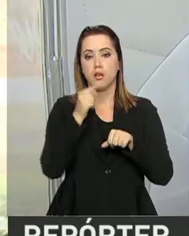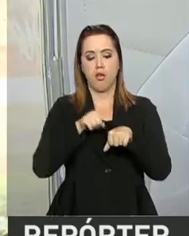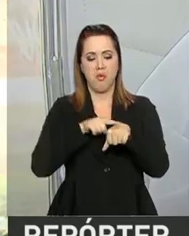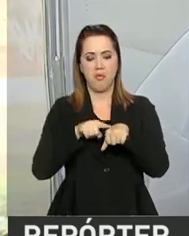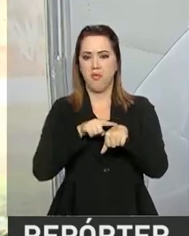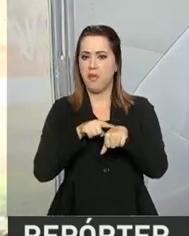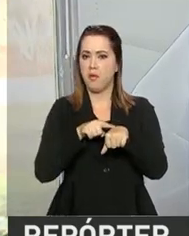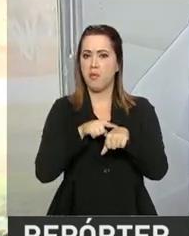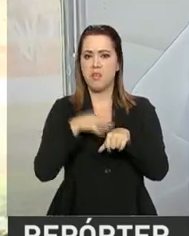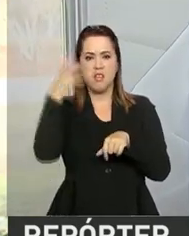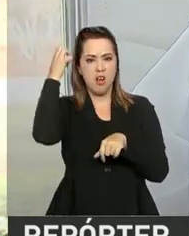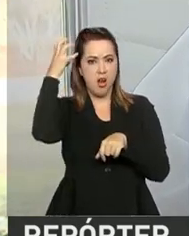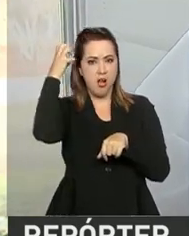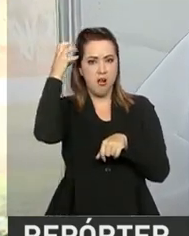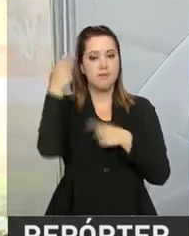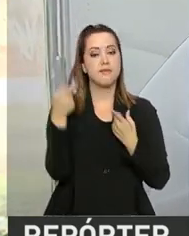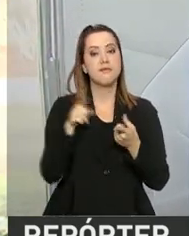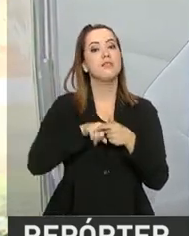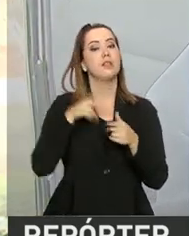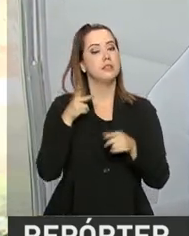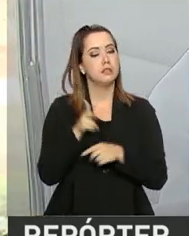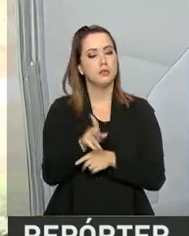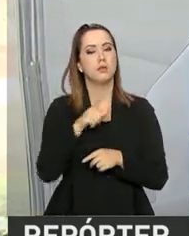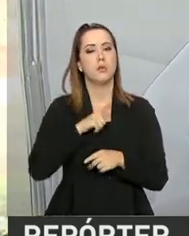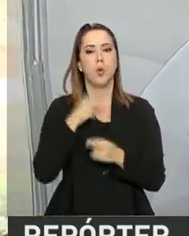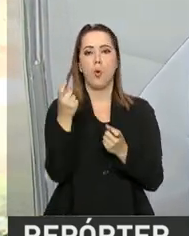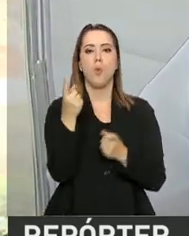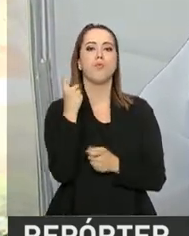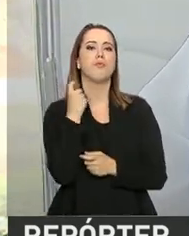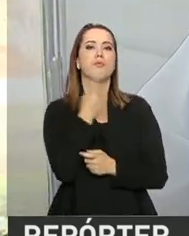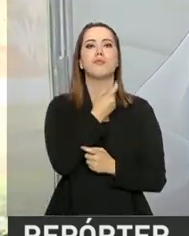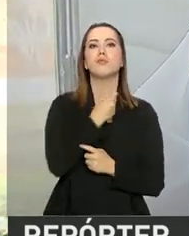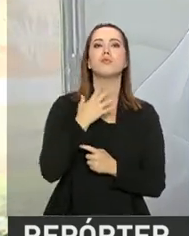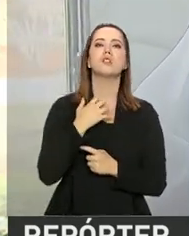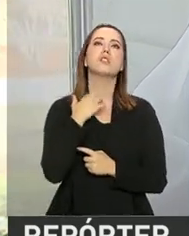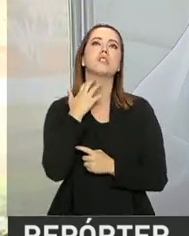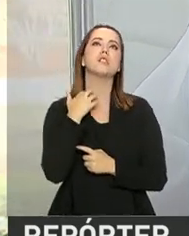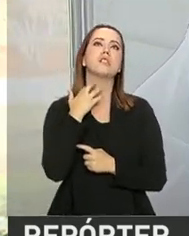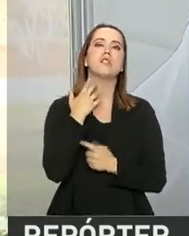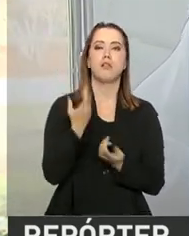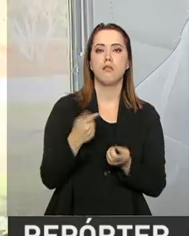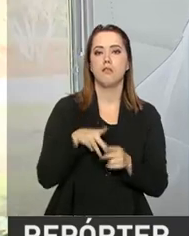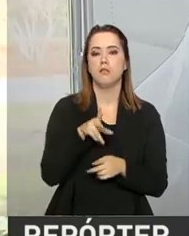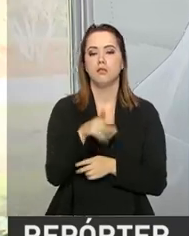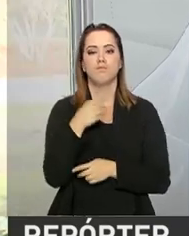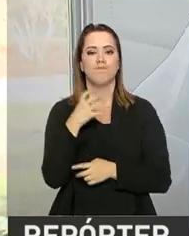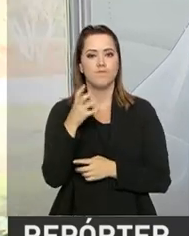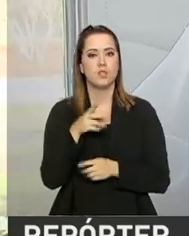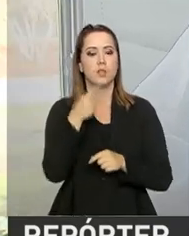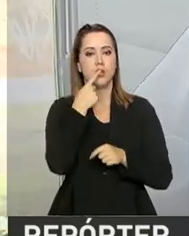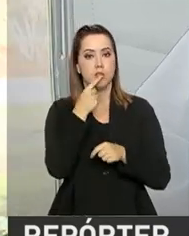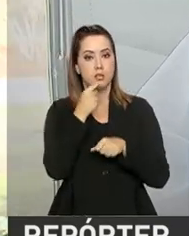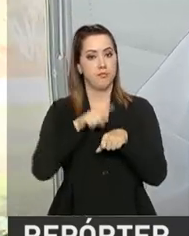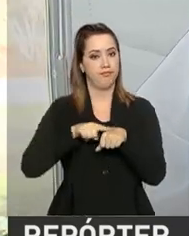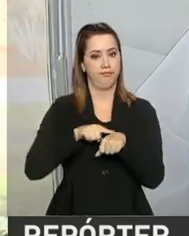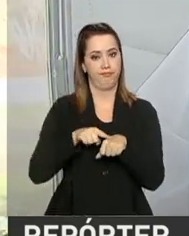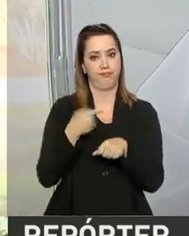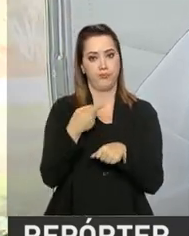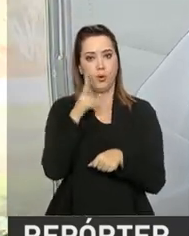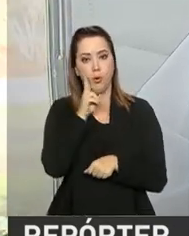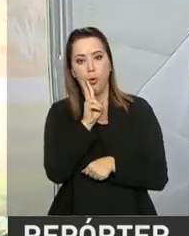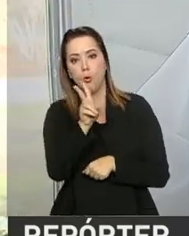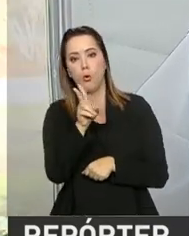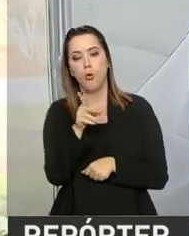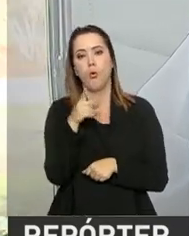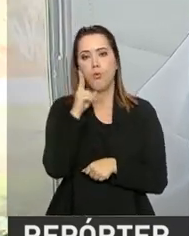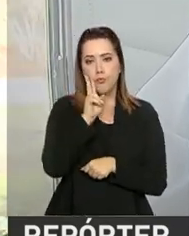criança vai estar coçando. Isso acontece também com perfume. A criança coça o local do perfume e fica bem vermelho. Então, olhou o